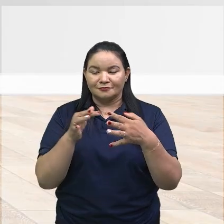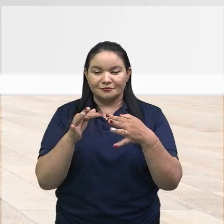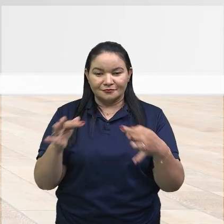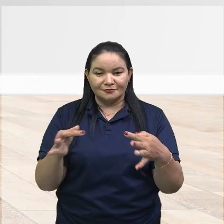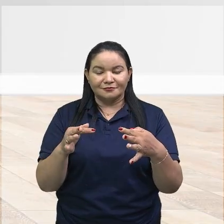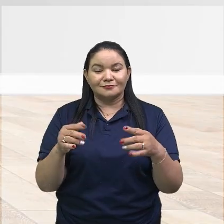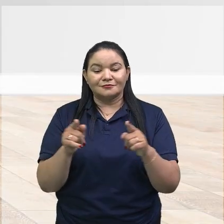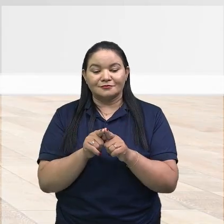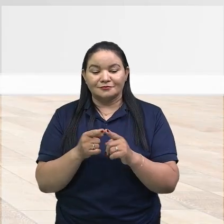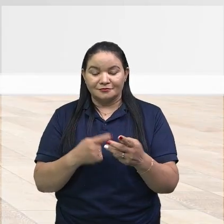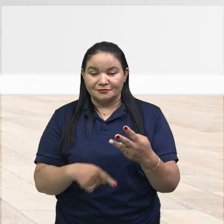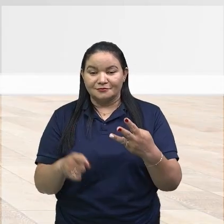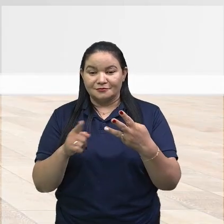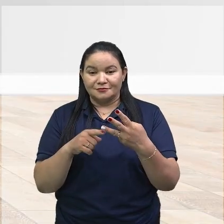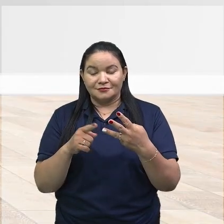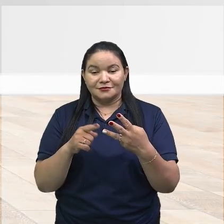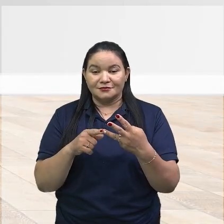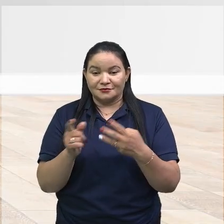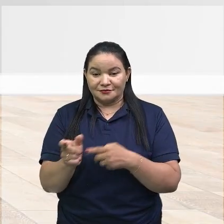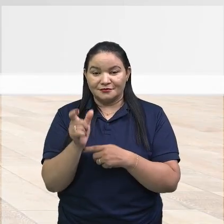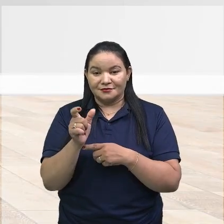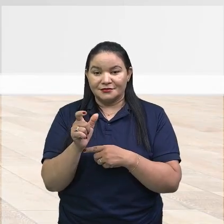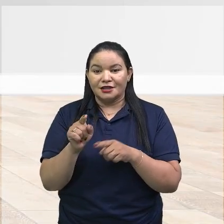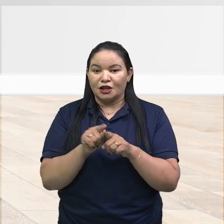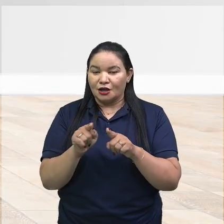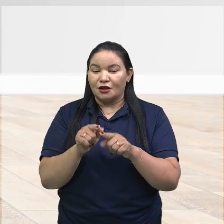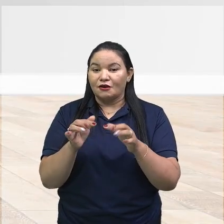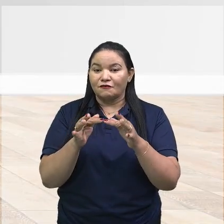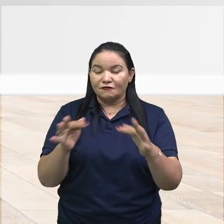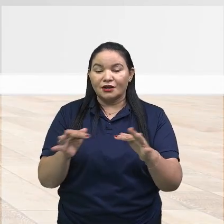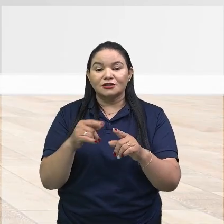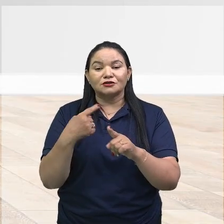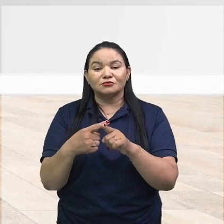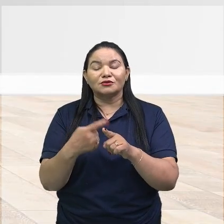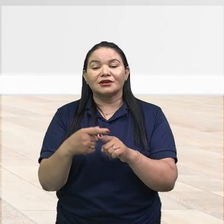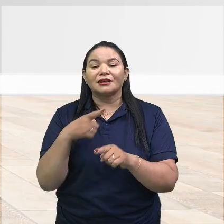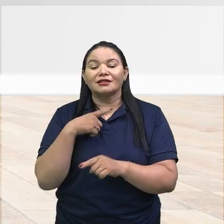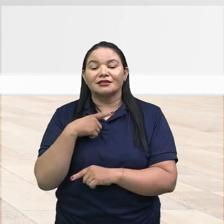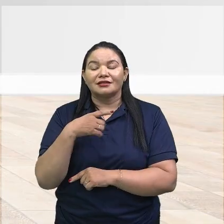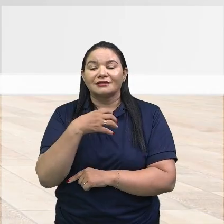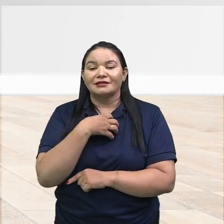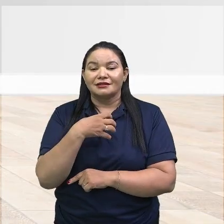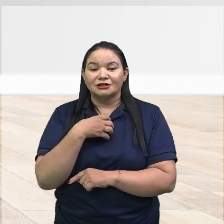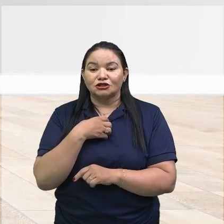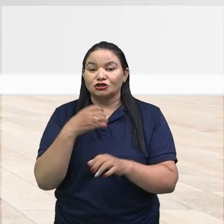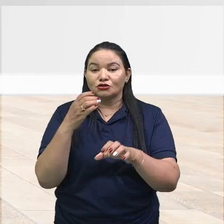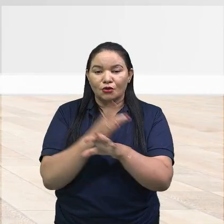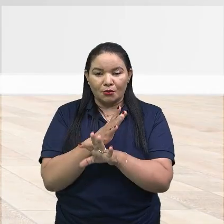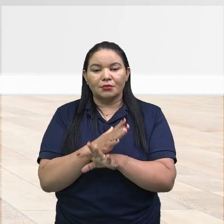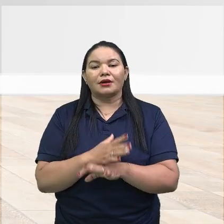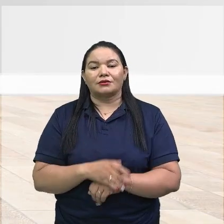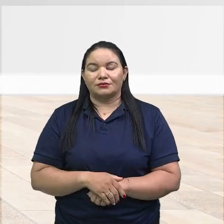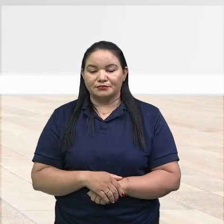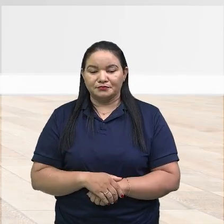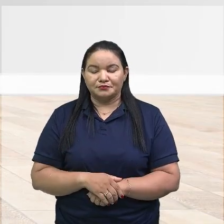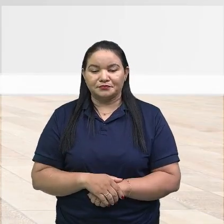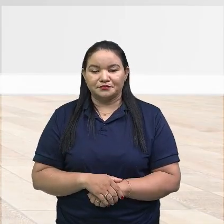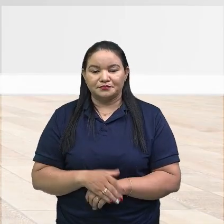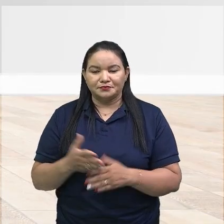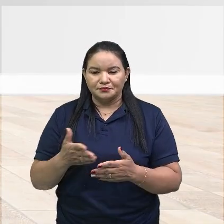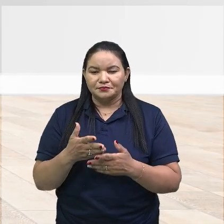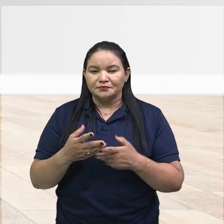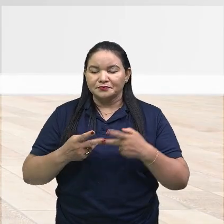nome socorro, mas é uma frase, né, porque tem sentido completo. Então, a gente falou